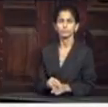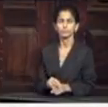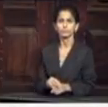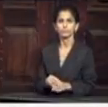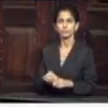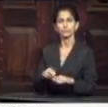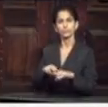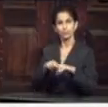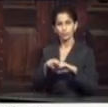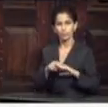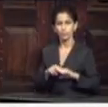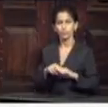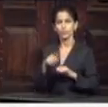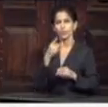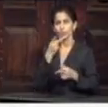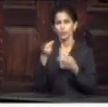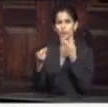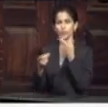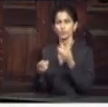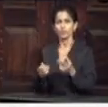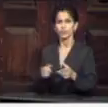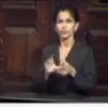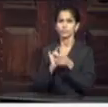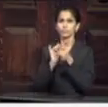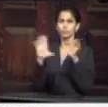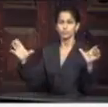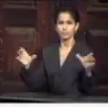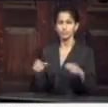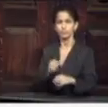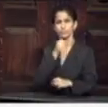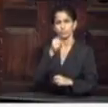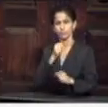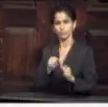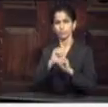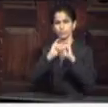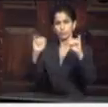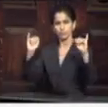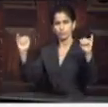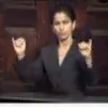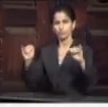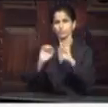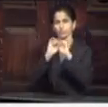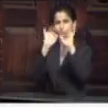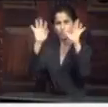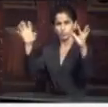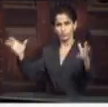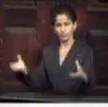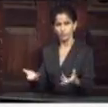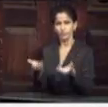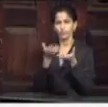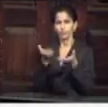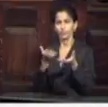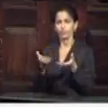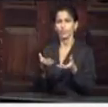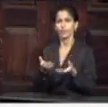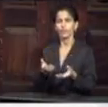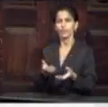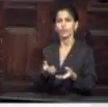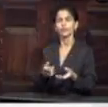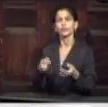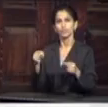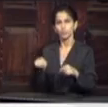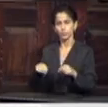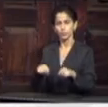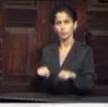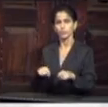é preciso dizer, se queremos liberdade de imprensa, se queremos uma imprensa livre, quem tem que ser